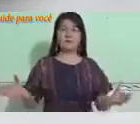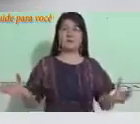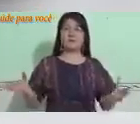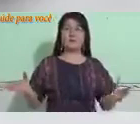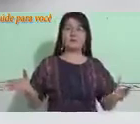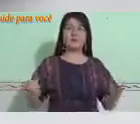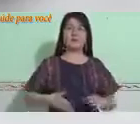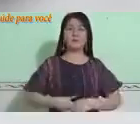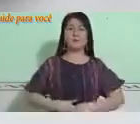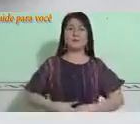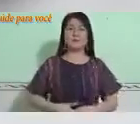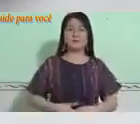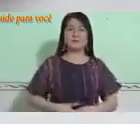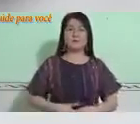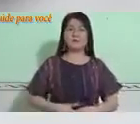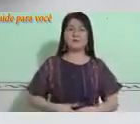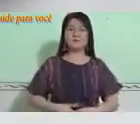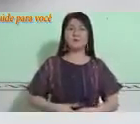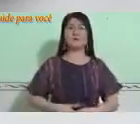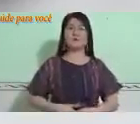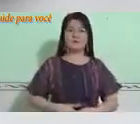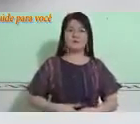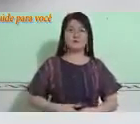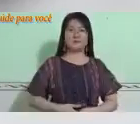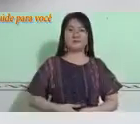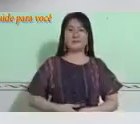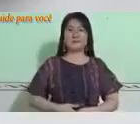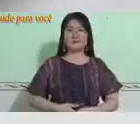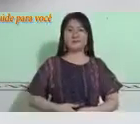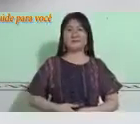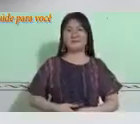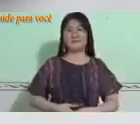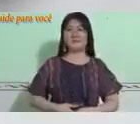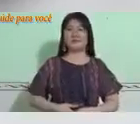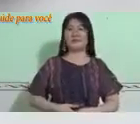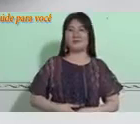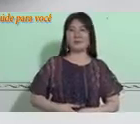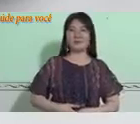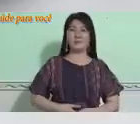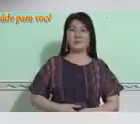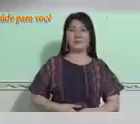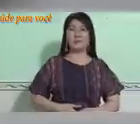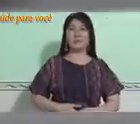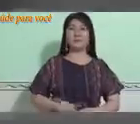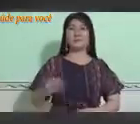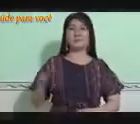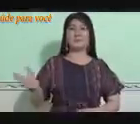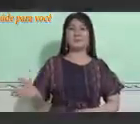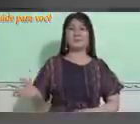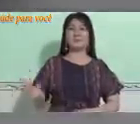A enxaqueca também pode ser tratada com o uso de medicamentos, chás, infusões e até mesmo por meio